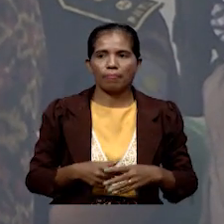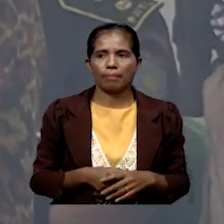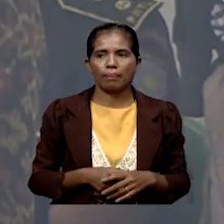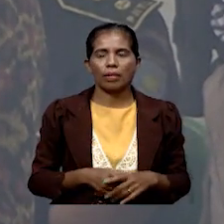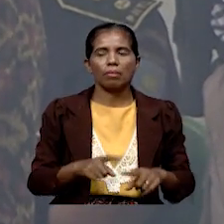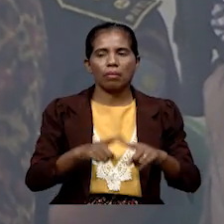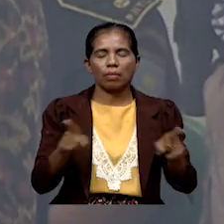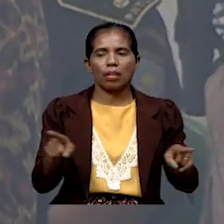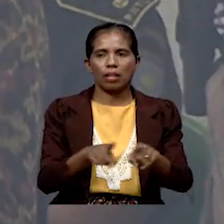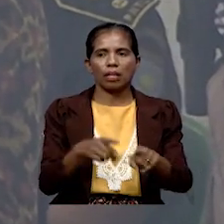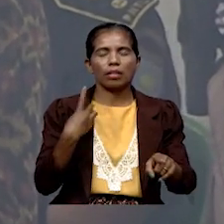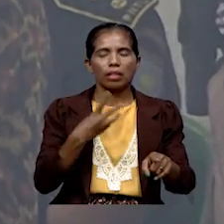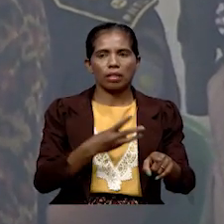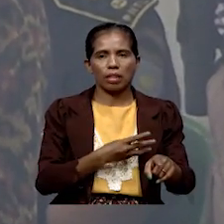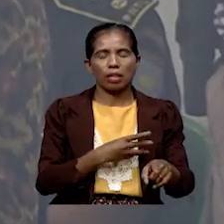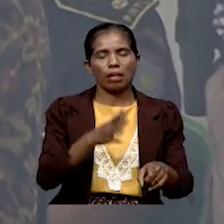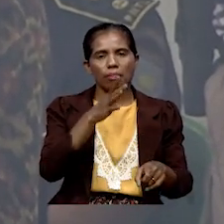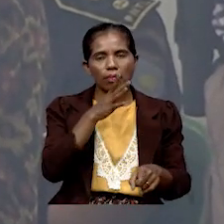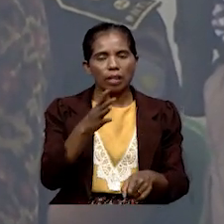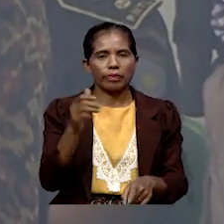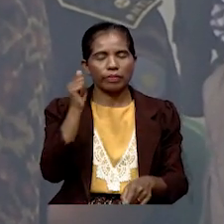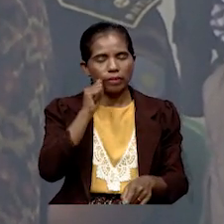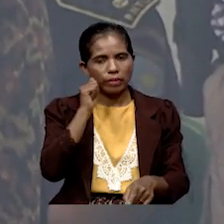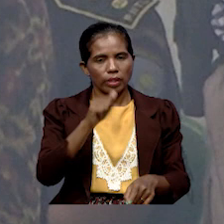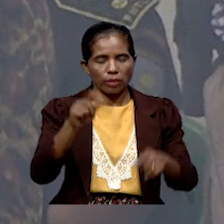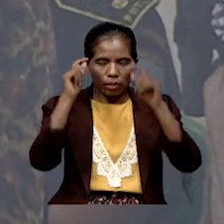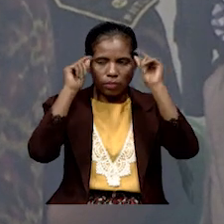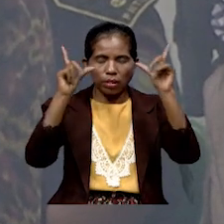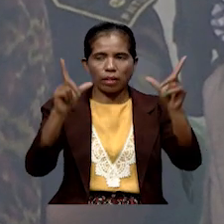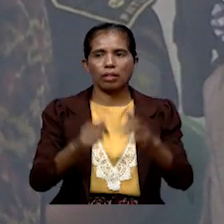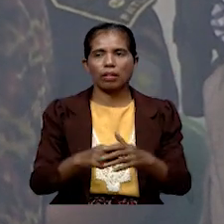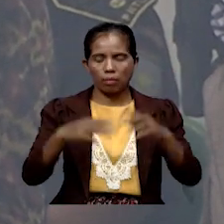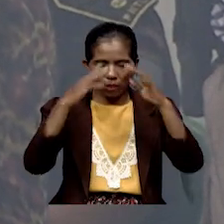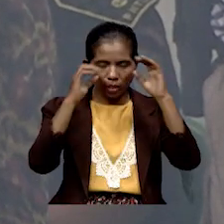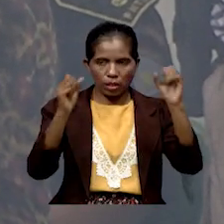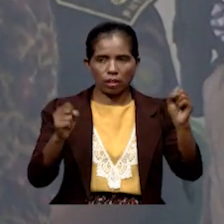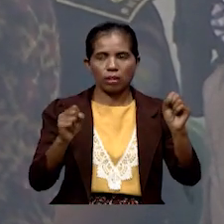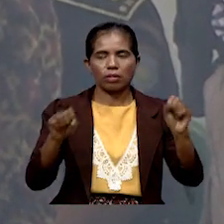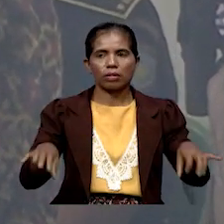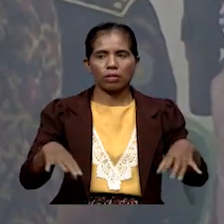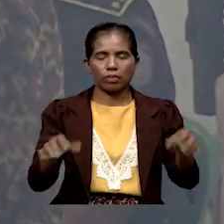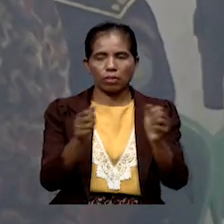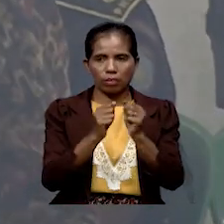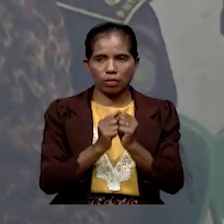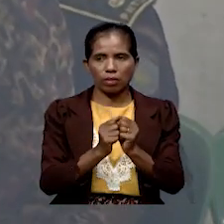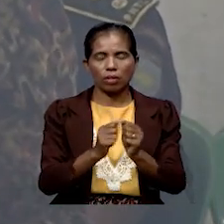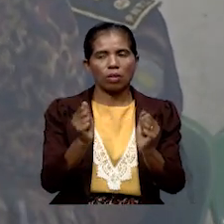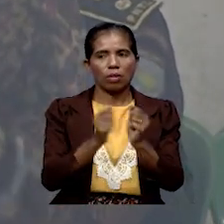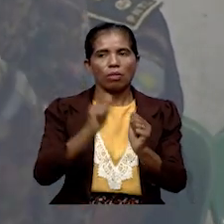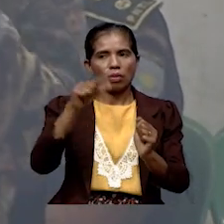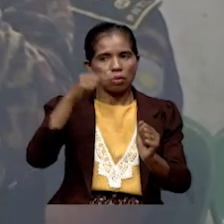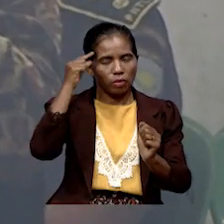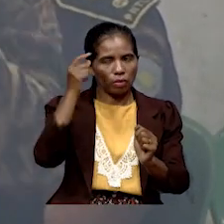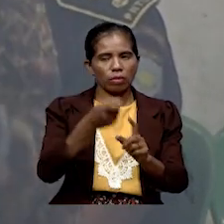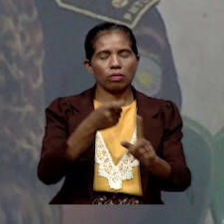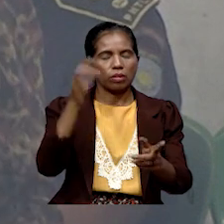mai be nudar itani inan feton. Nudar feto Timor Leste, presidente da República sei serviço a muito. O governo liu hoje secretaria